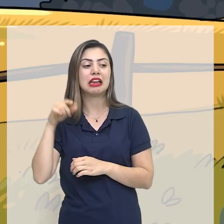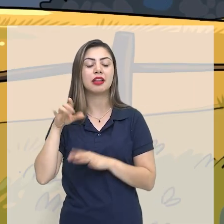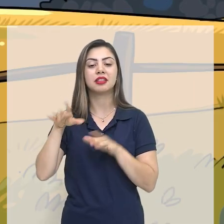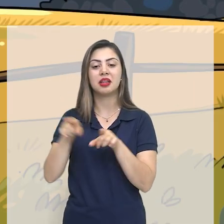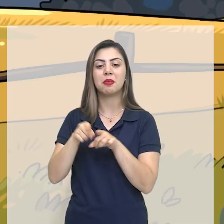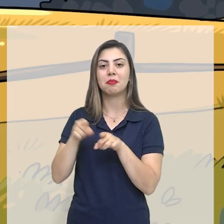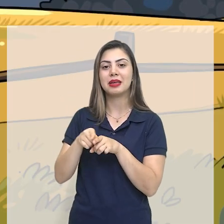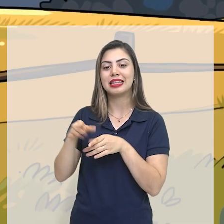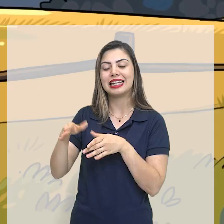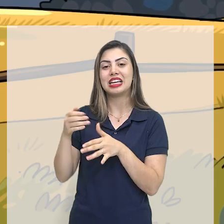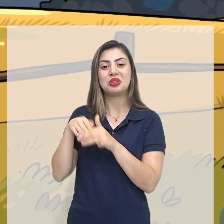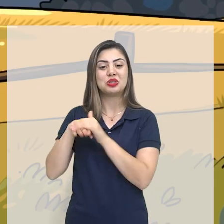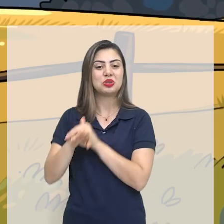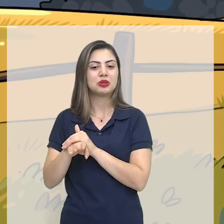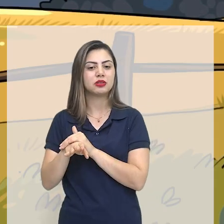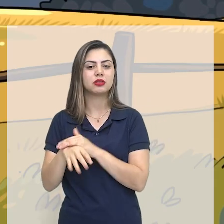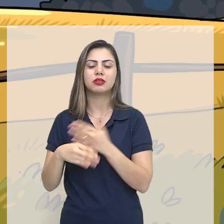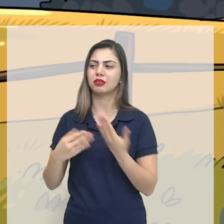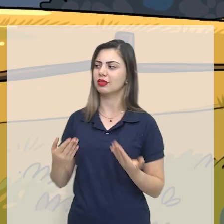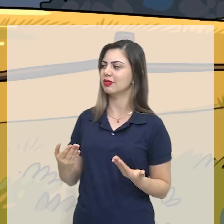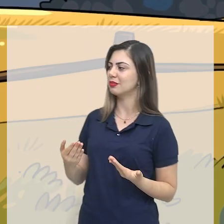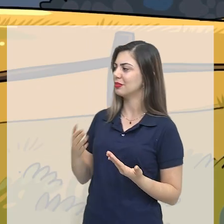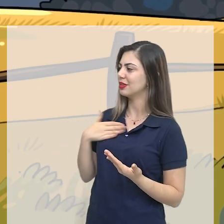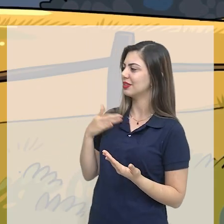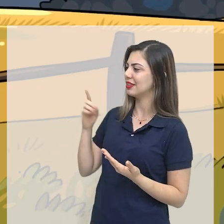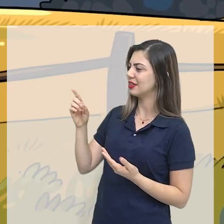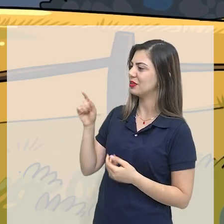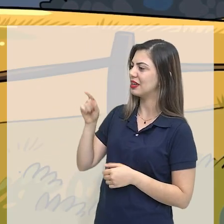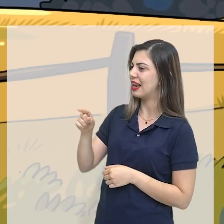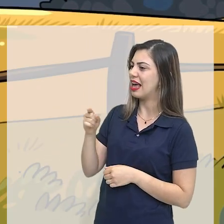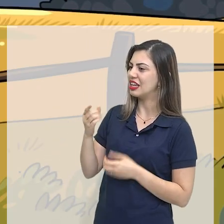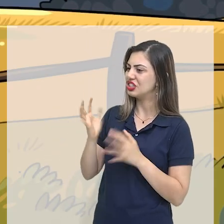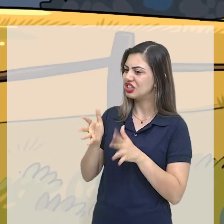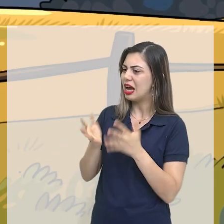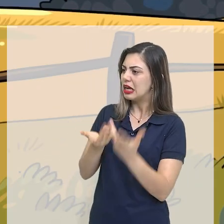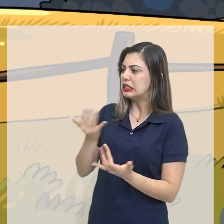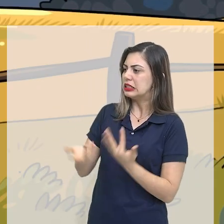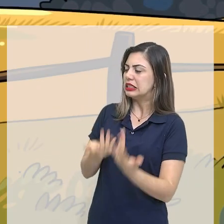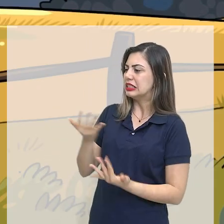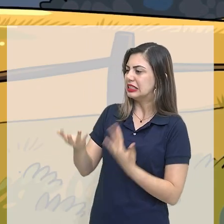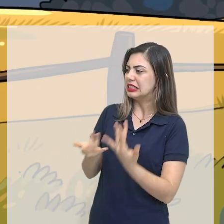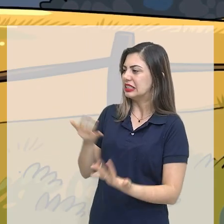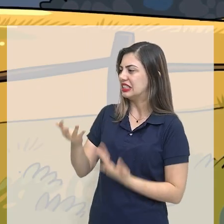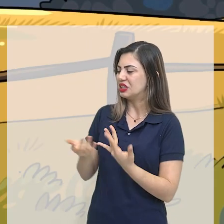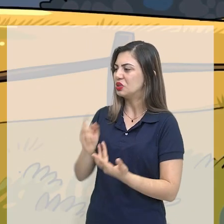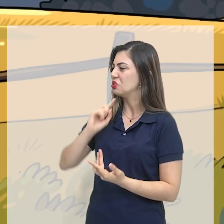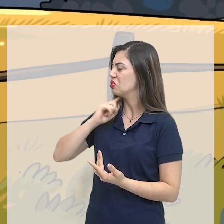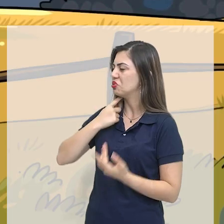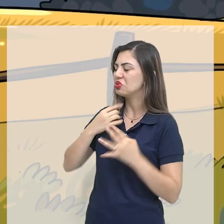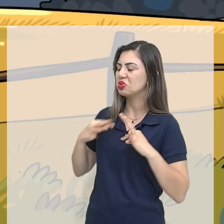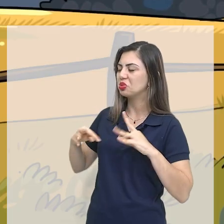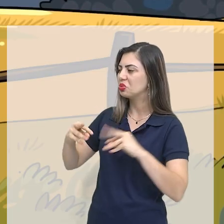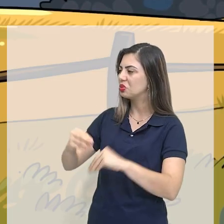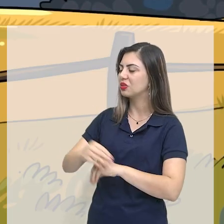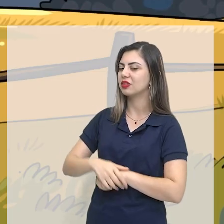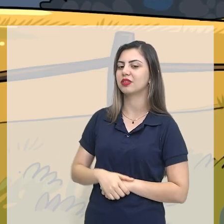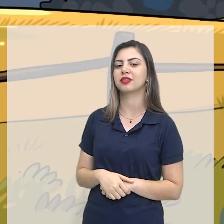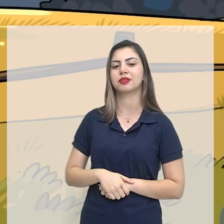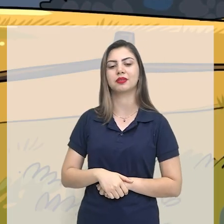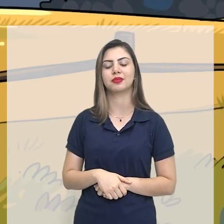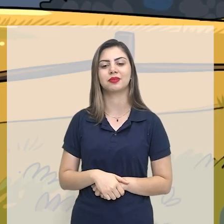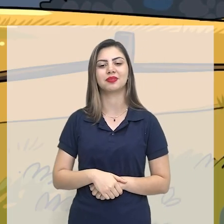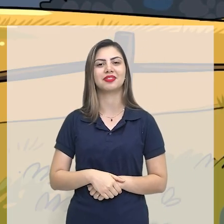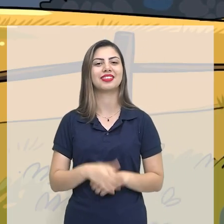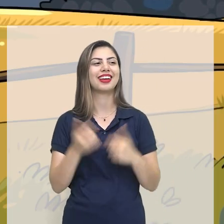minha escova de dente. Nossa senhora, o peixe torrou. E a escova de dente sujou tudo. E assim,